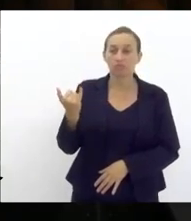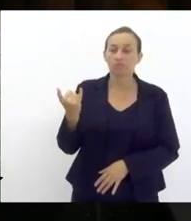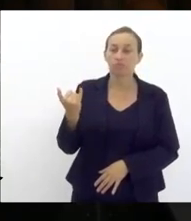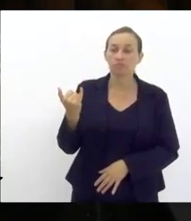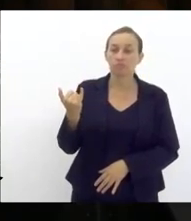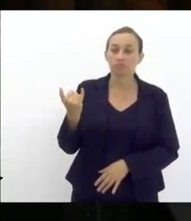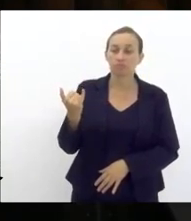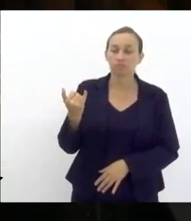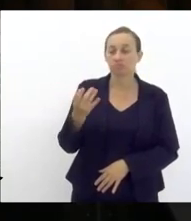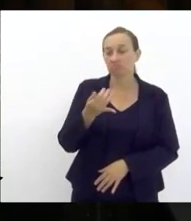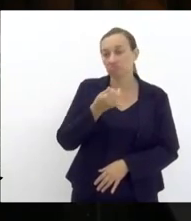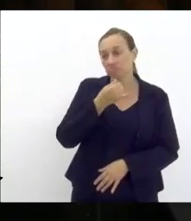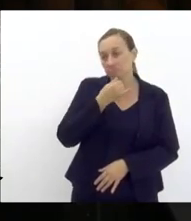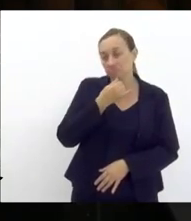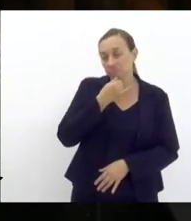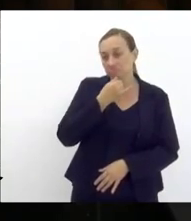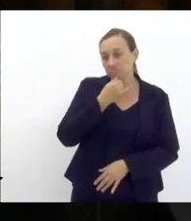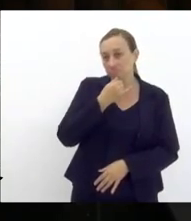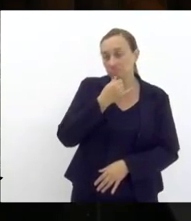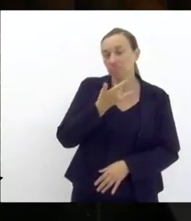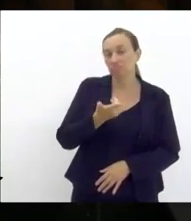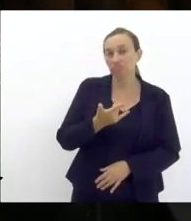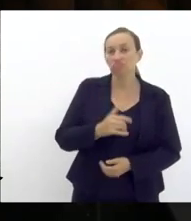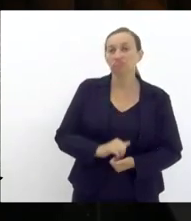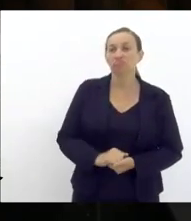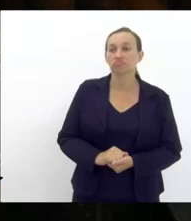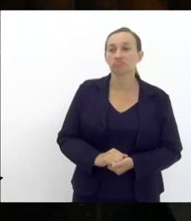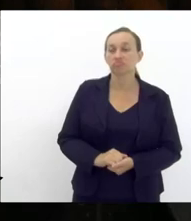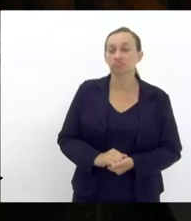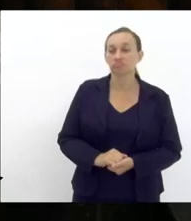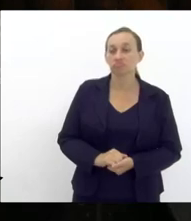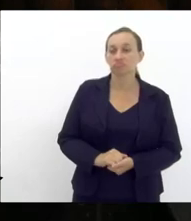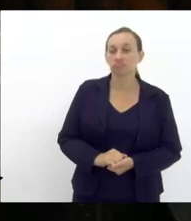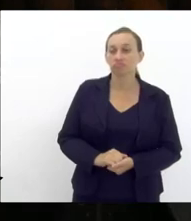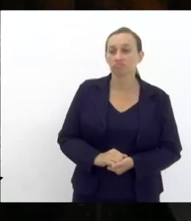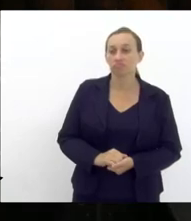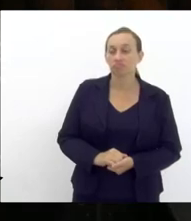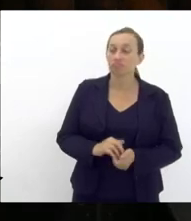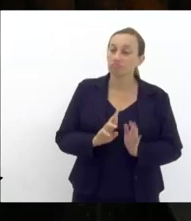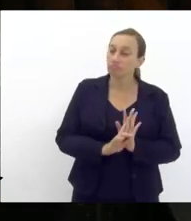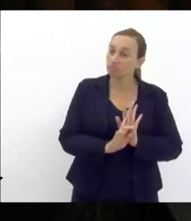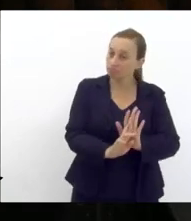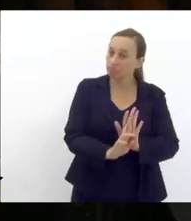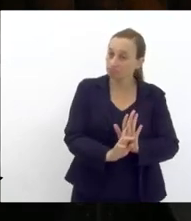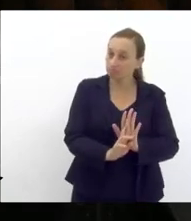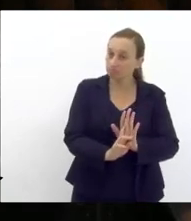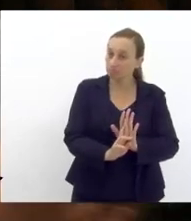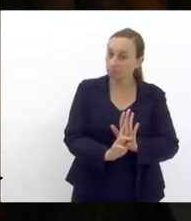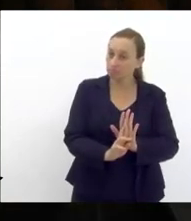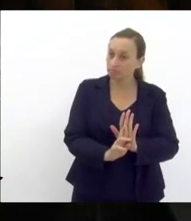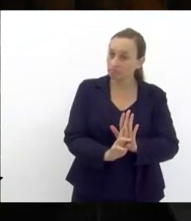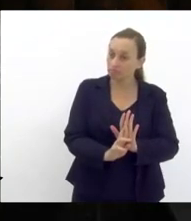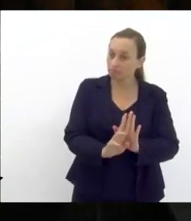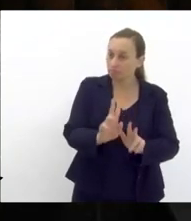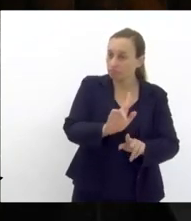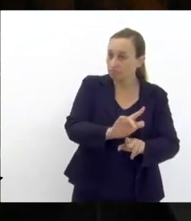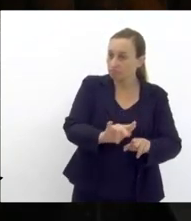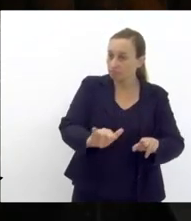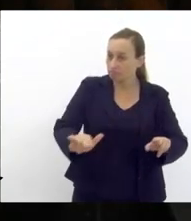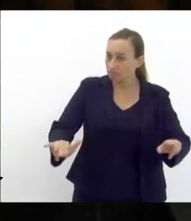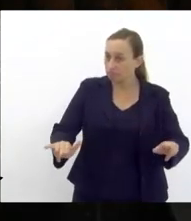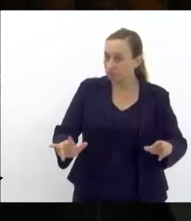ficarmos chocados e abalados e como representante das mais diversas